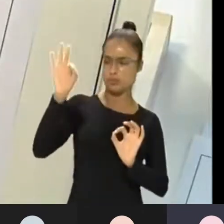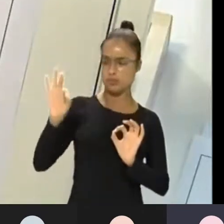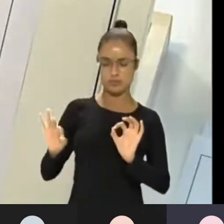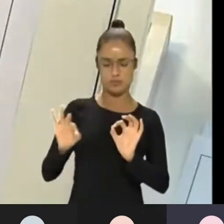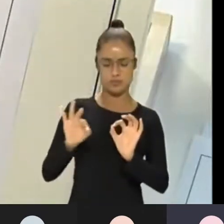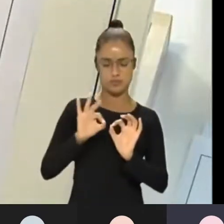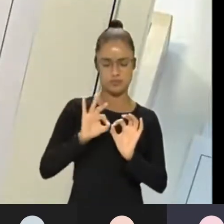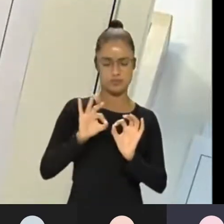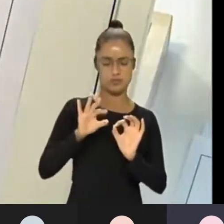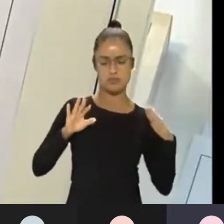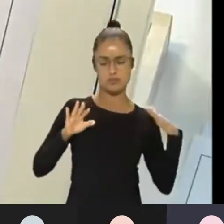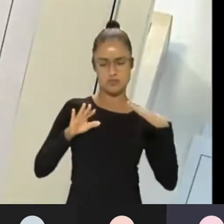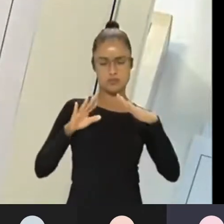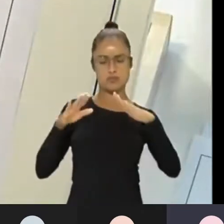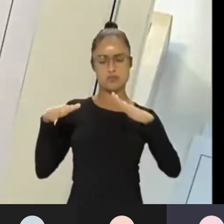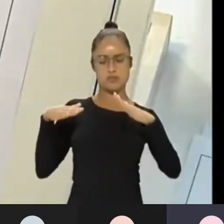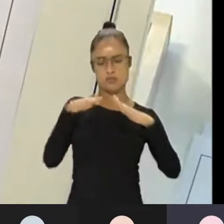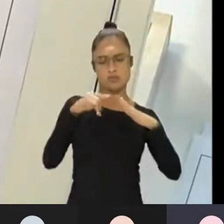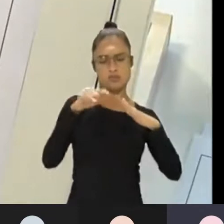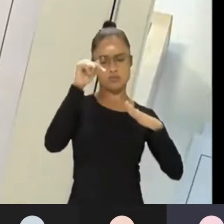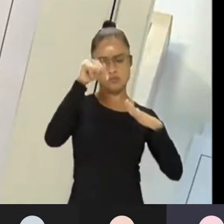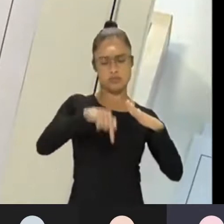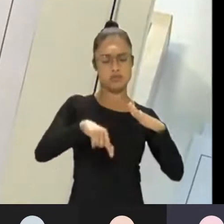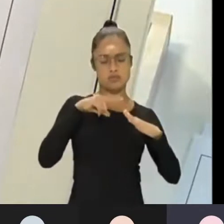eu vou completar.